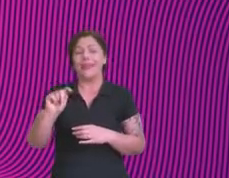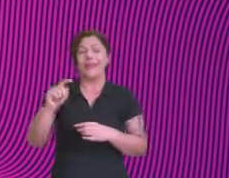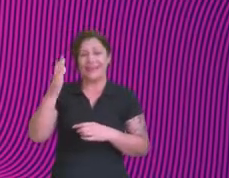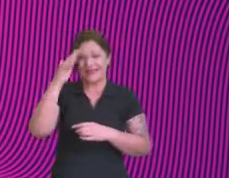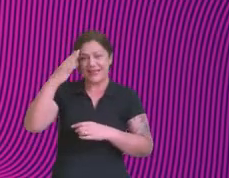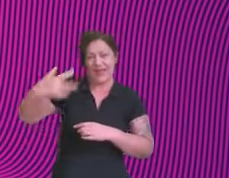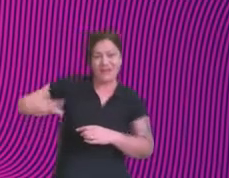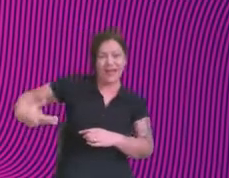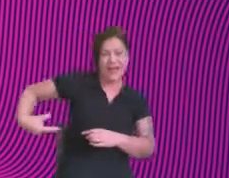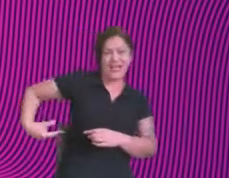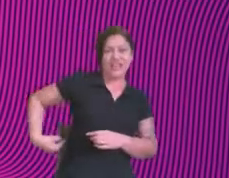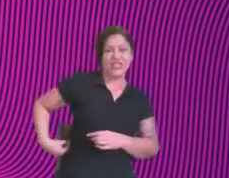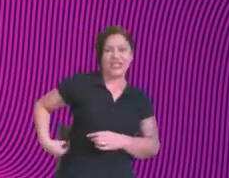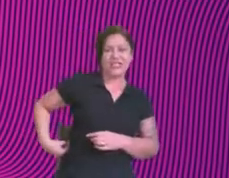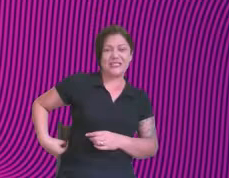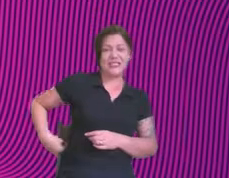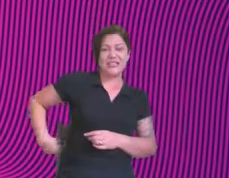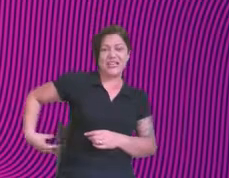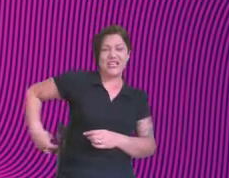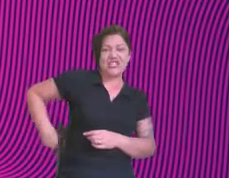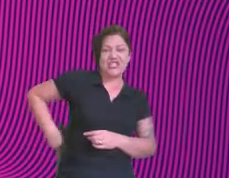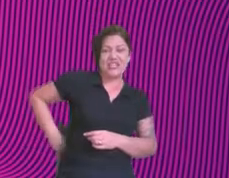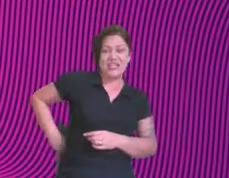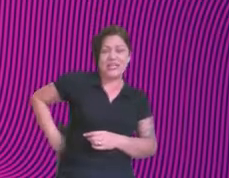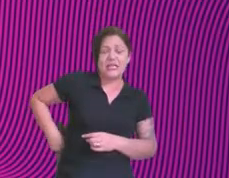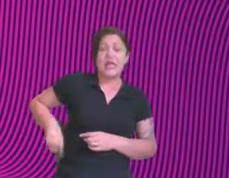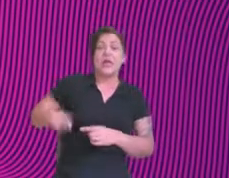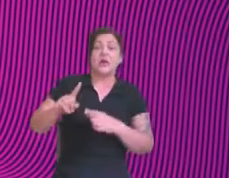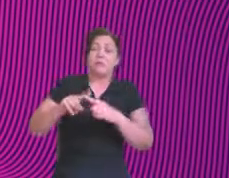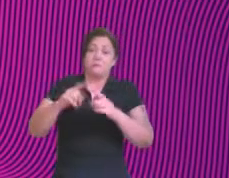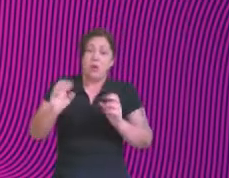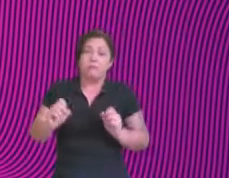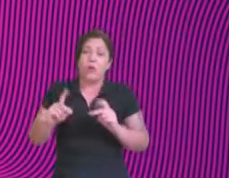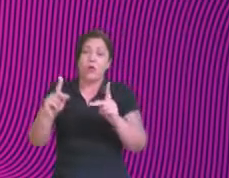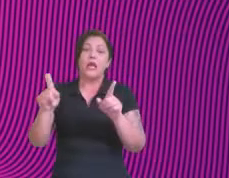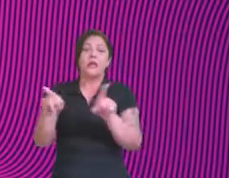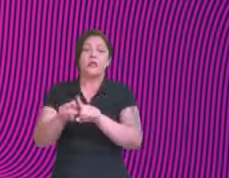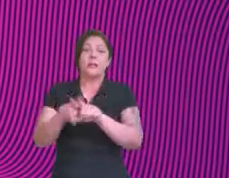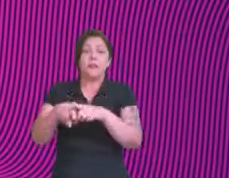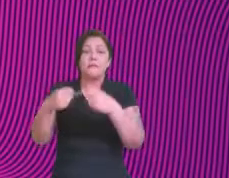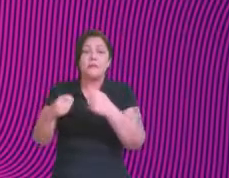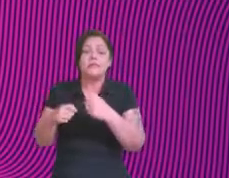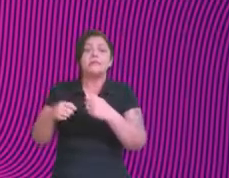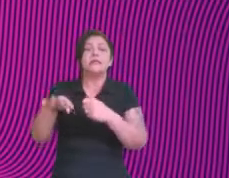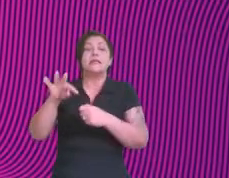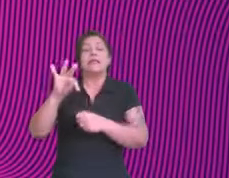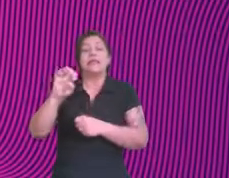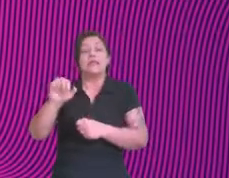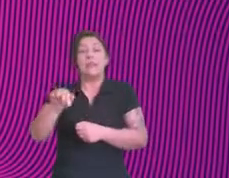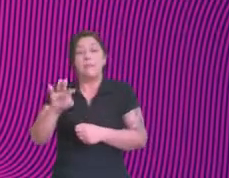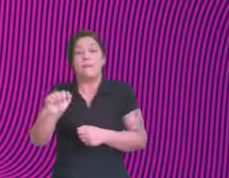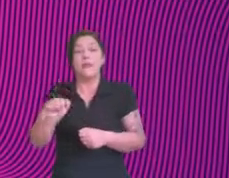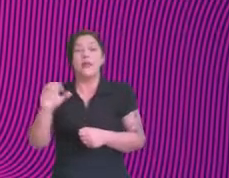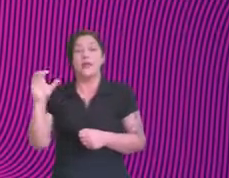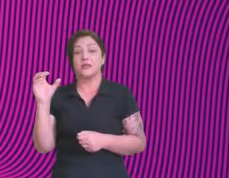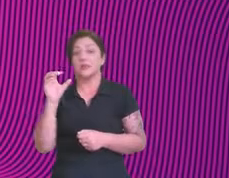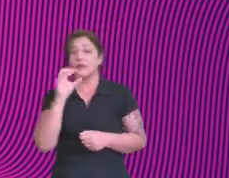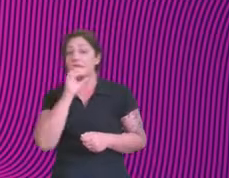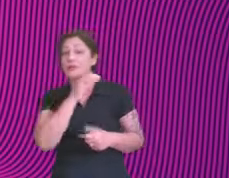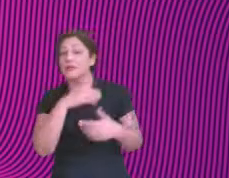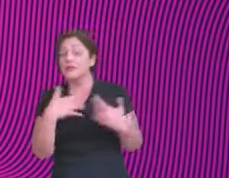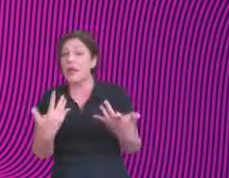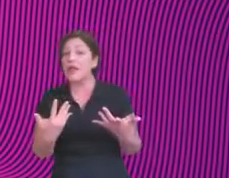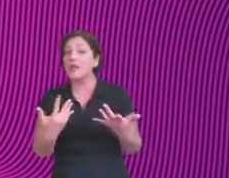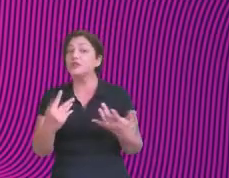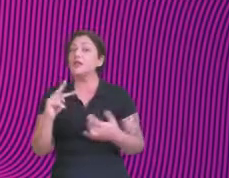por causa disso a gente não pode desacreditar no método, tá? Mas eu acho que a gente tem que saber aonde colocar, como no cólon também. Eu acho que o PROD7